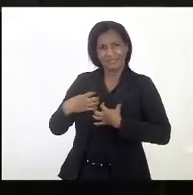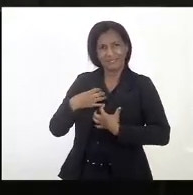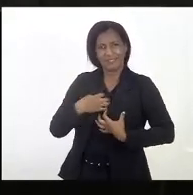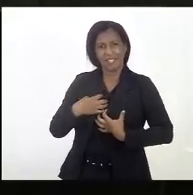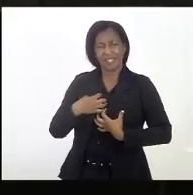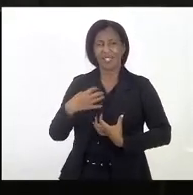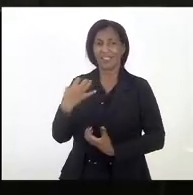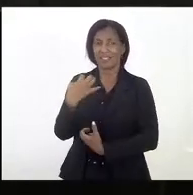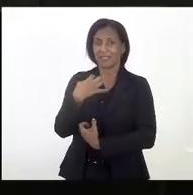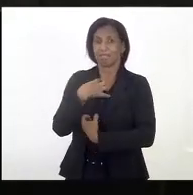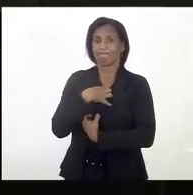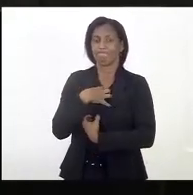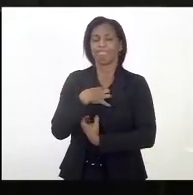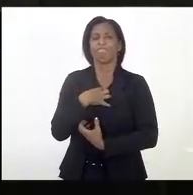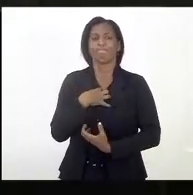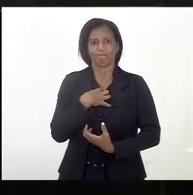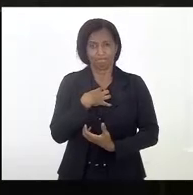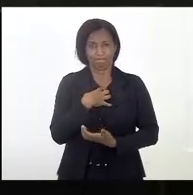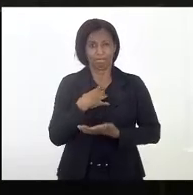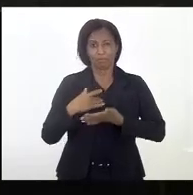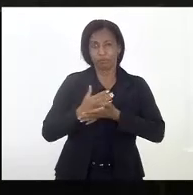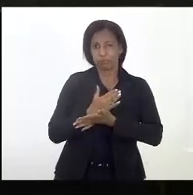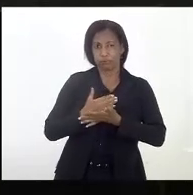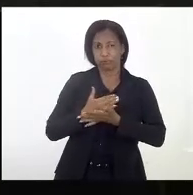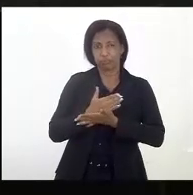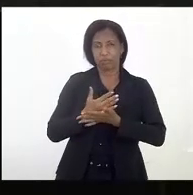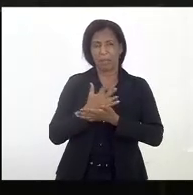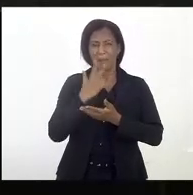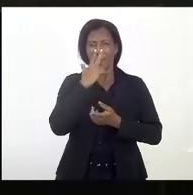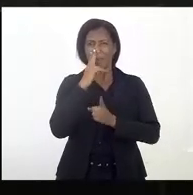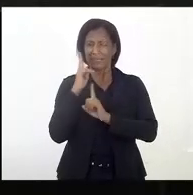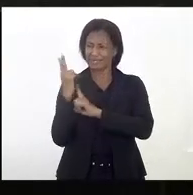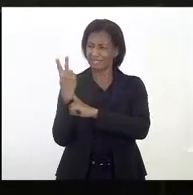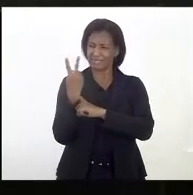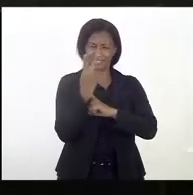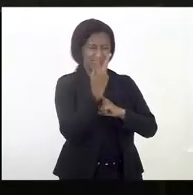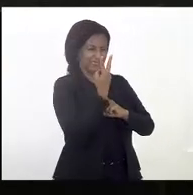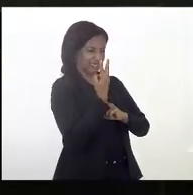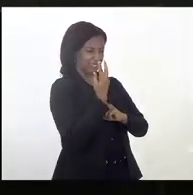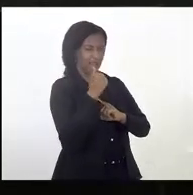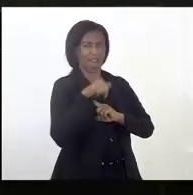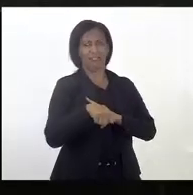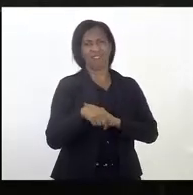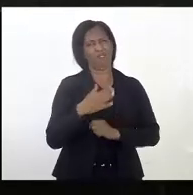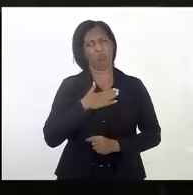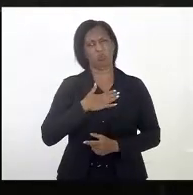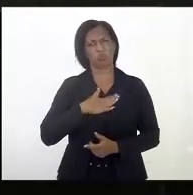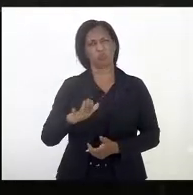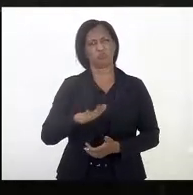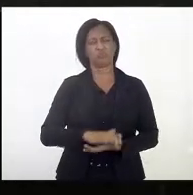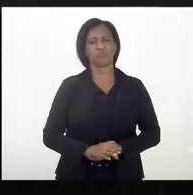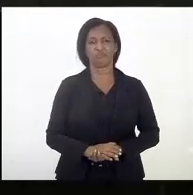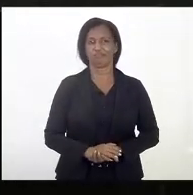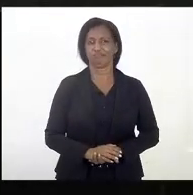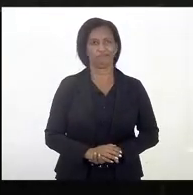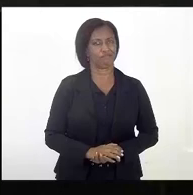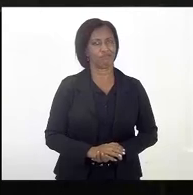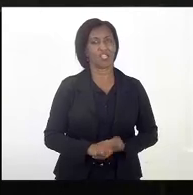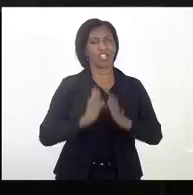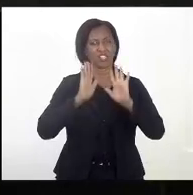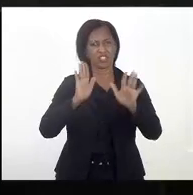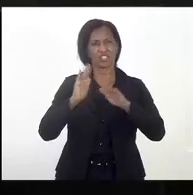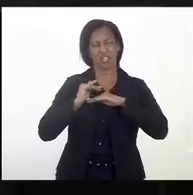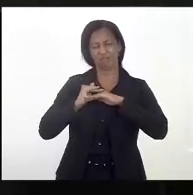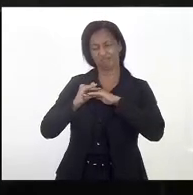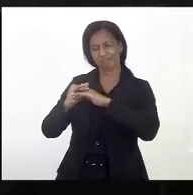essa sensação te ajude Rodrigo Estamos me blindados aqui disso eu não gostei disso não gostei já tinha